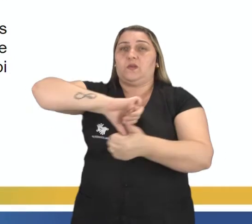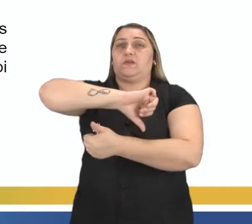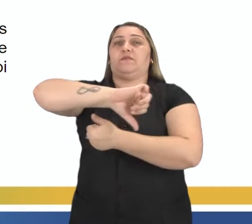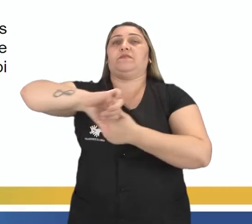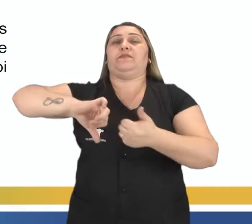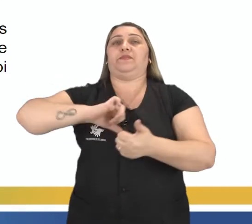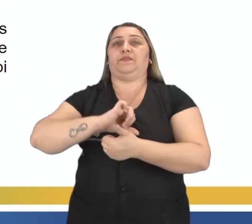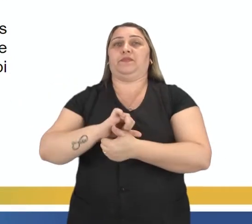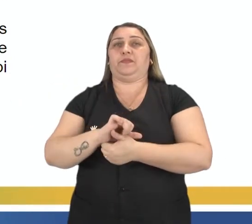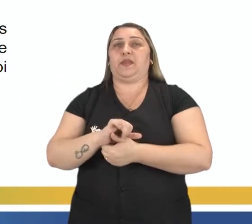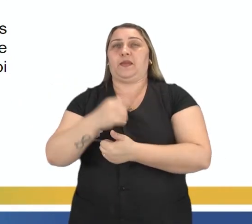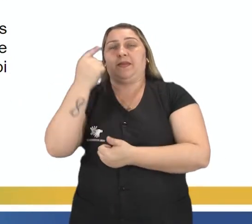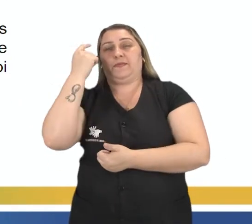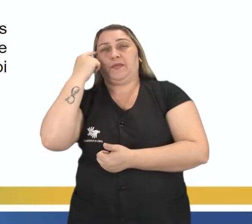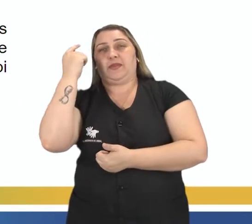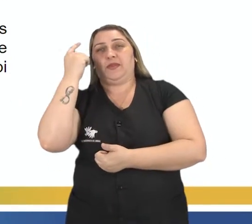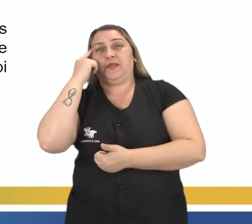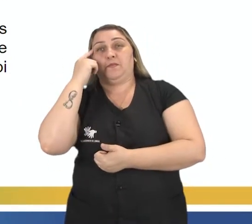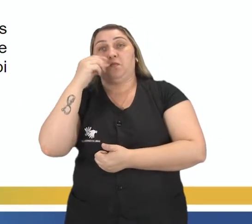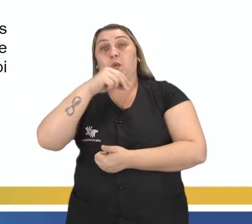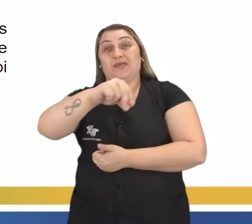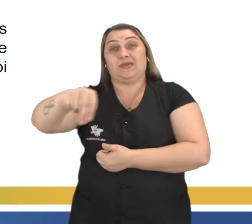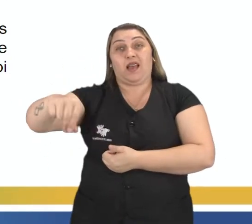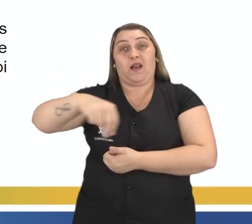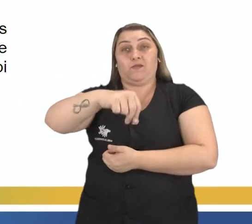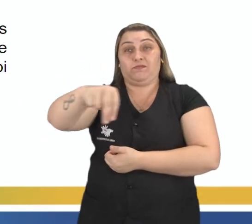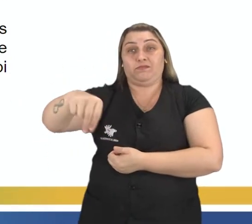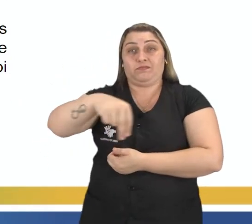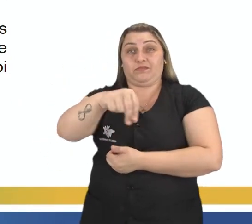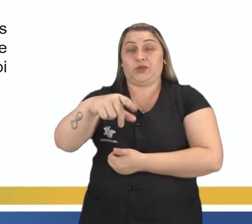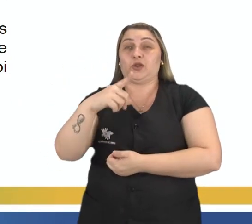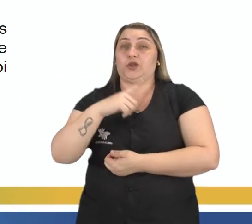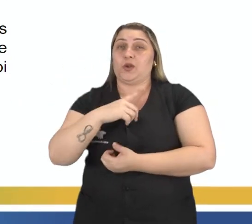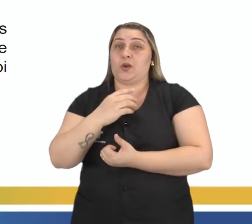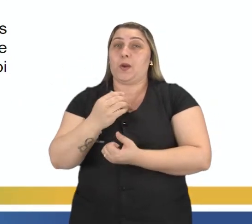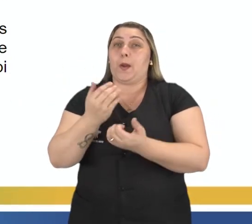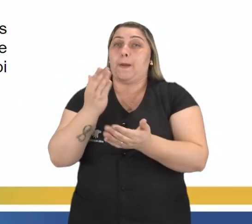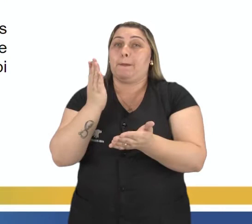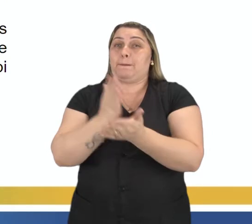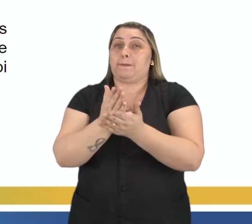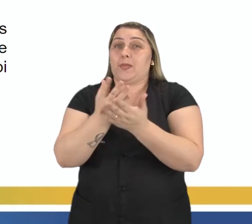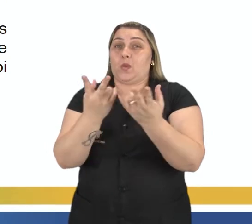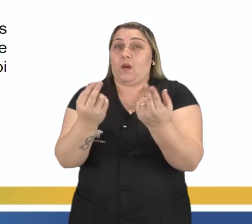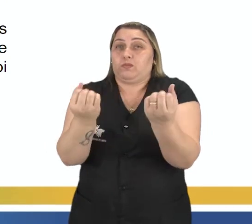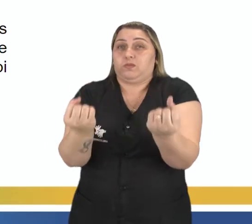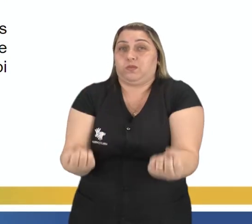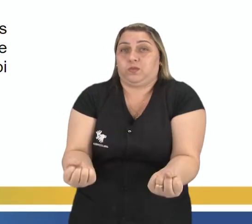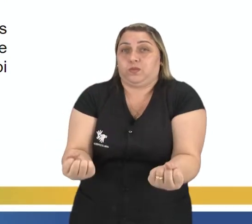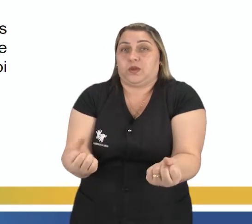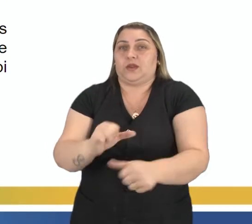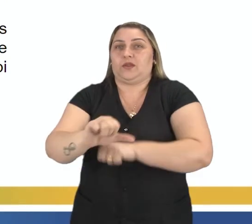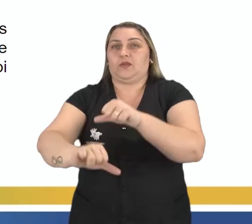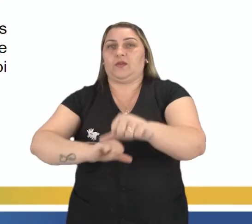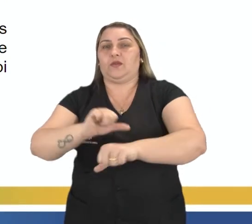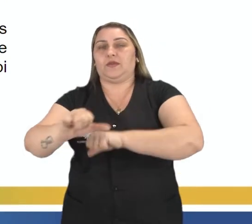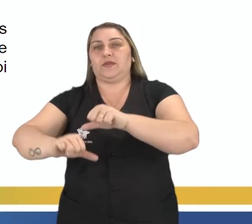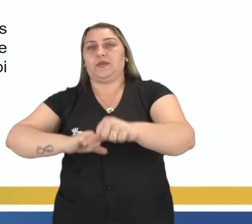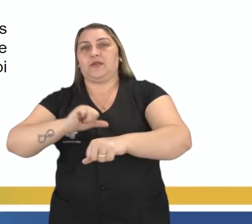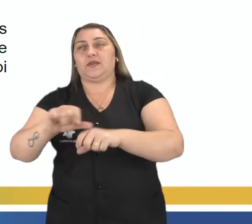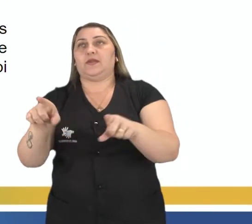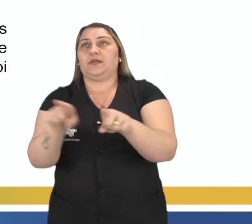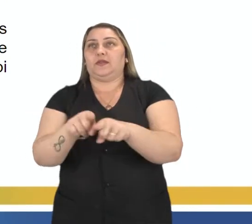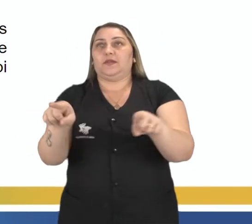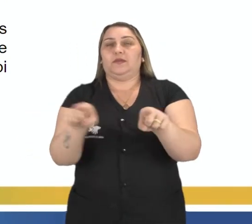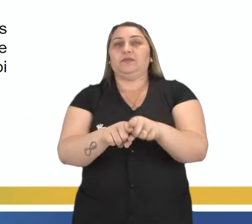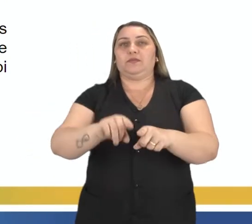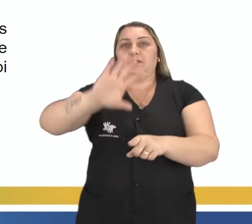né, imagine vocês, por sal, né, eles tinham o mesmo peso aí de equivalência nessa troca. E a partir dessas trocas também,